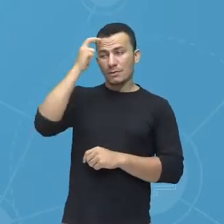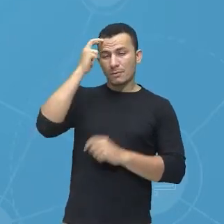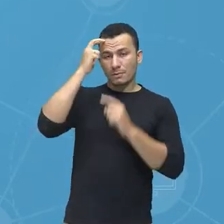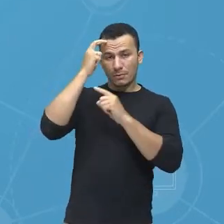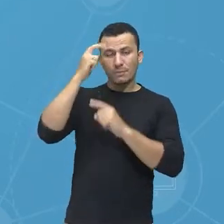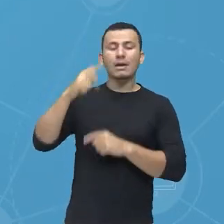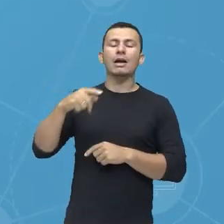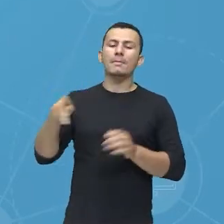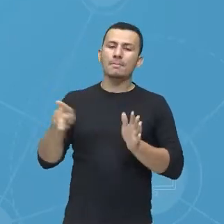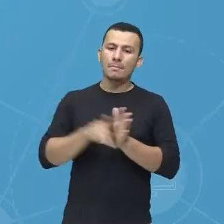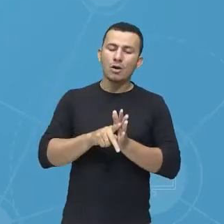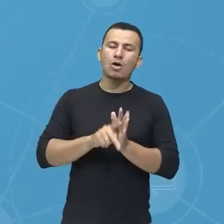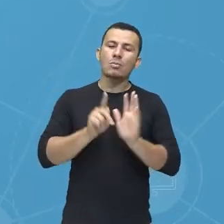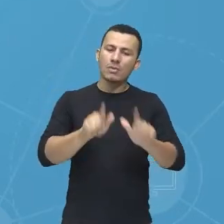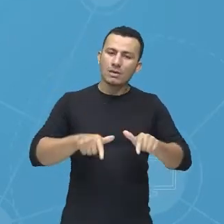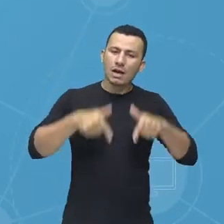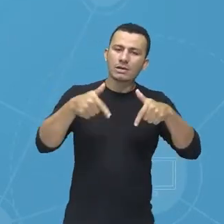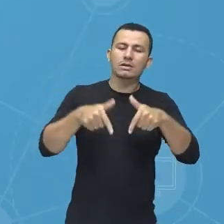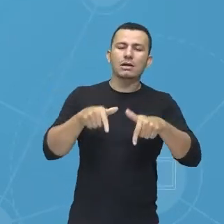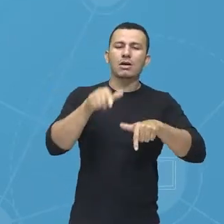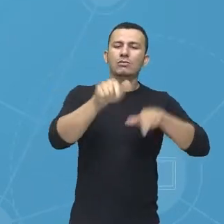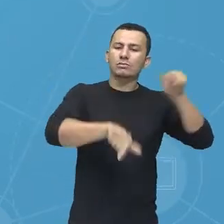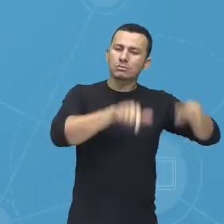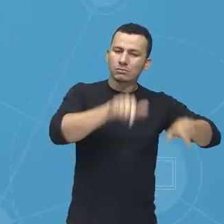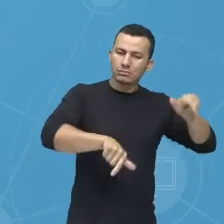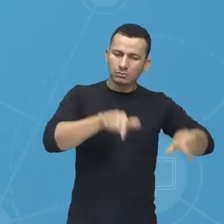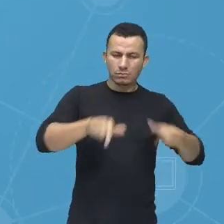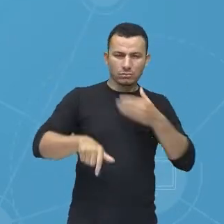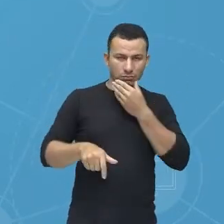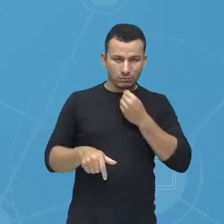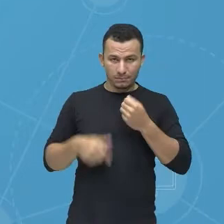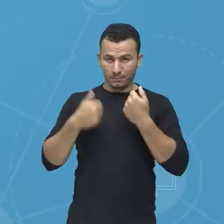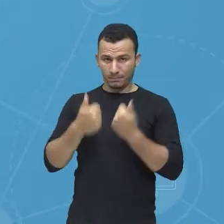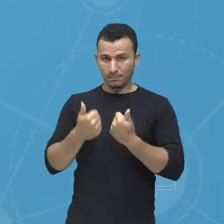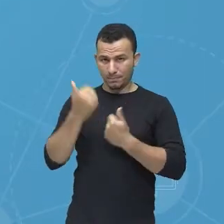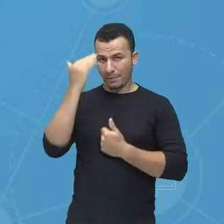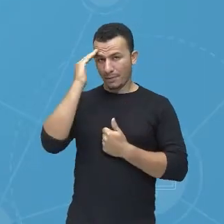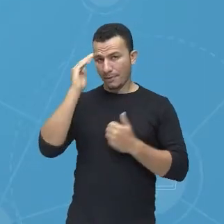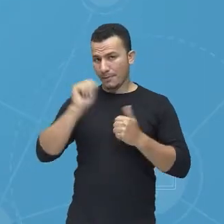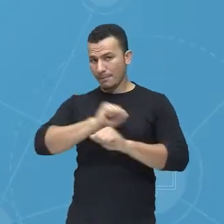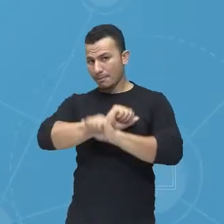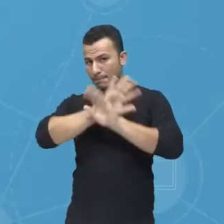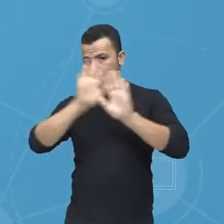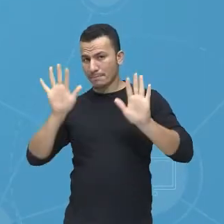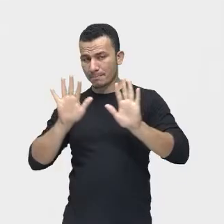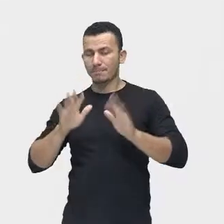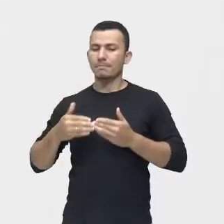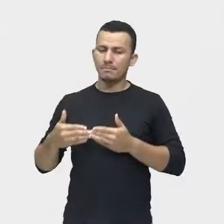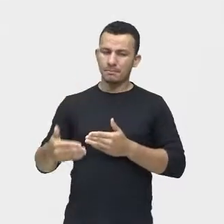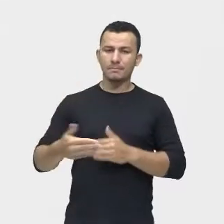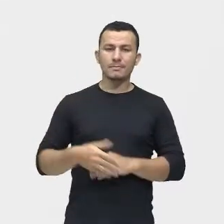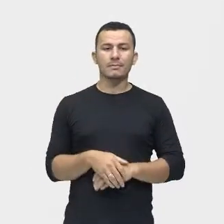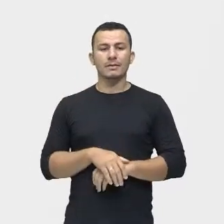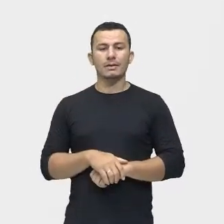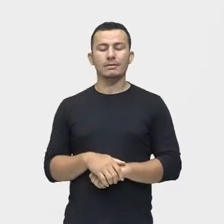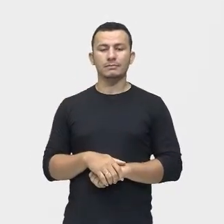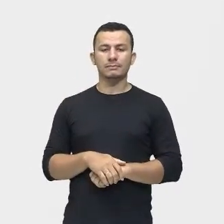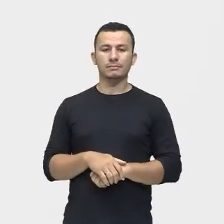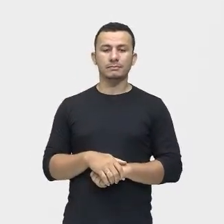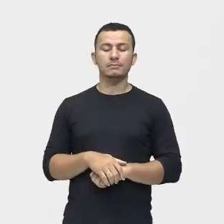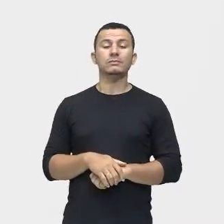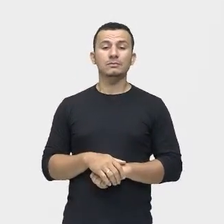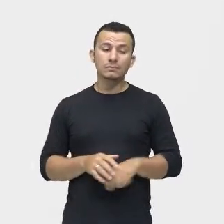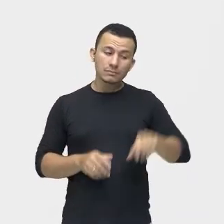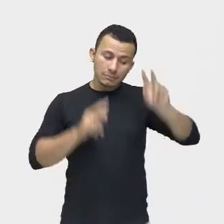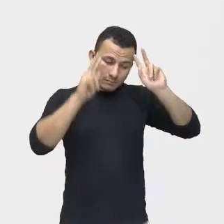que vem da ação do homem. Até aí, tudo bem? Então, vamos adiante. Este ser